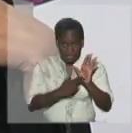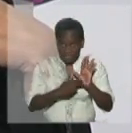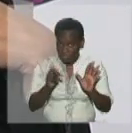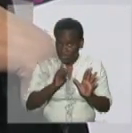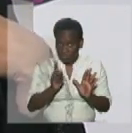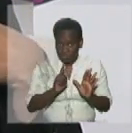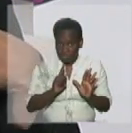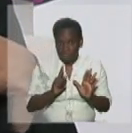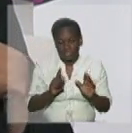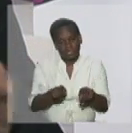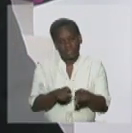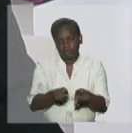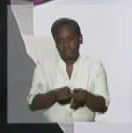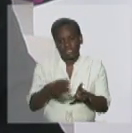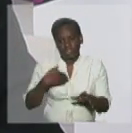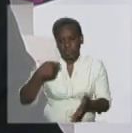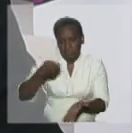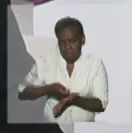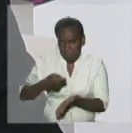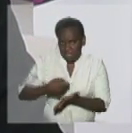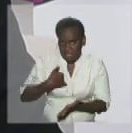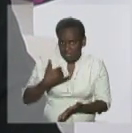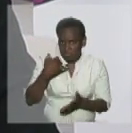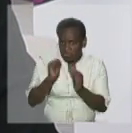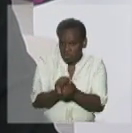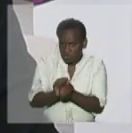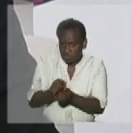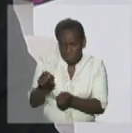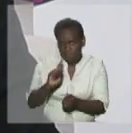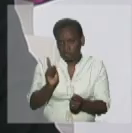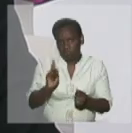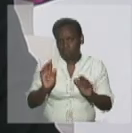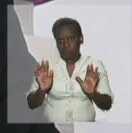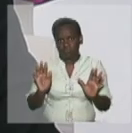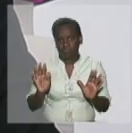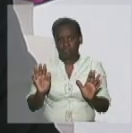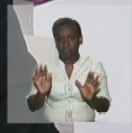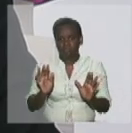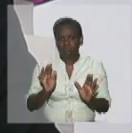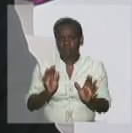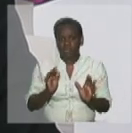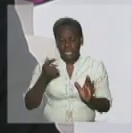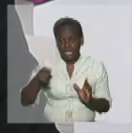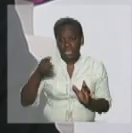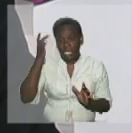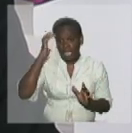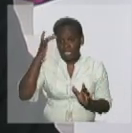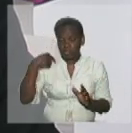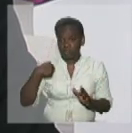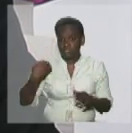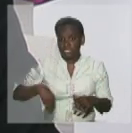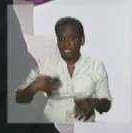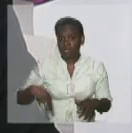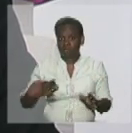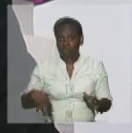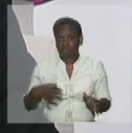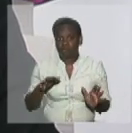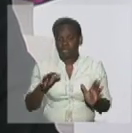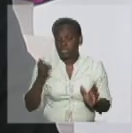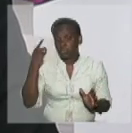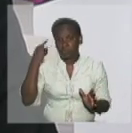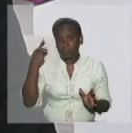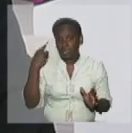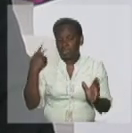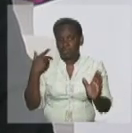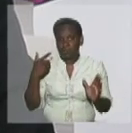ela não reconheça, eu acho que eu também não tenho a obrigação de continuar convivendo com uma pessoa que acha que está fazendo